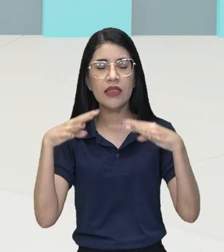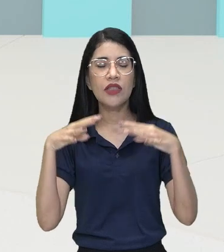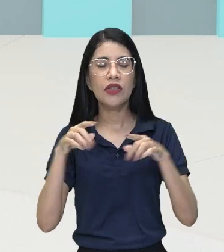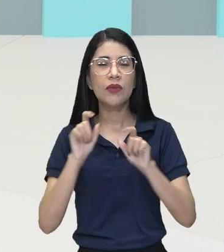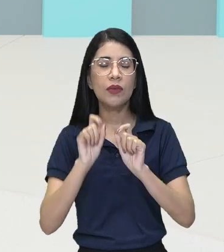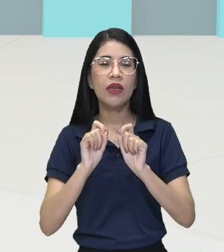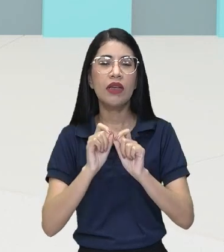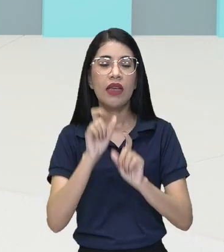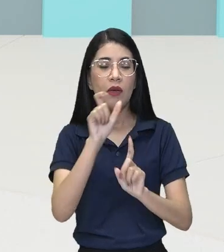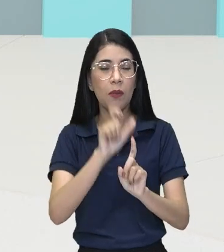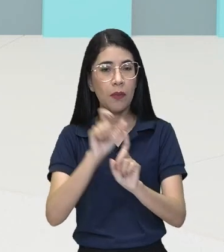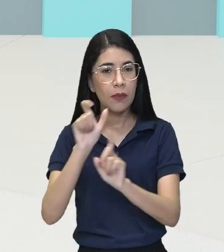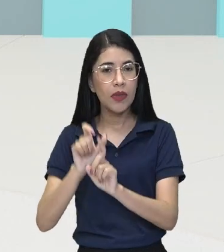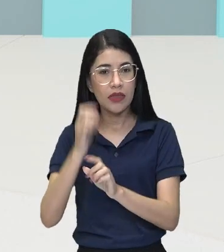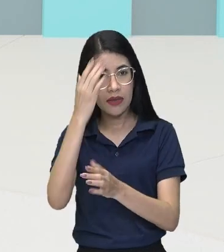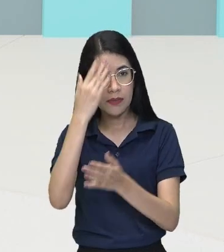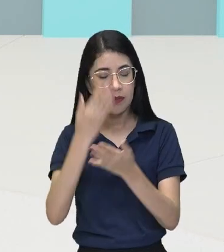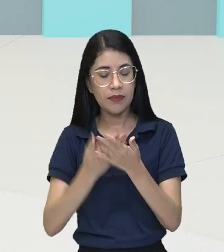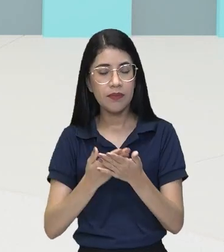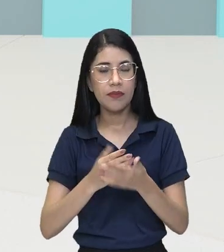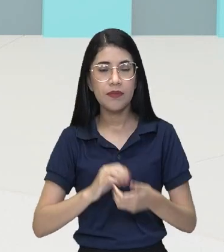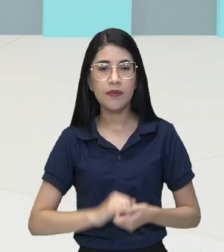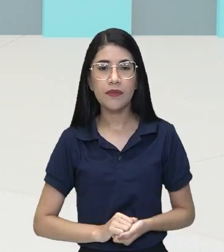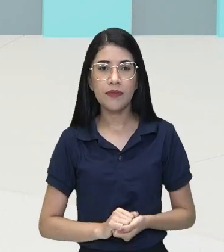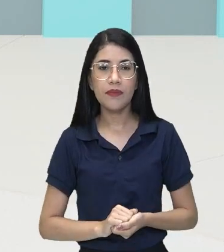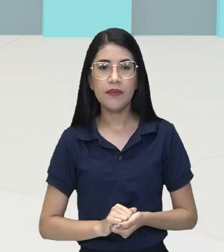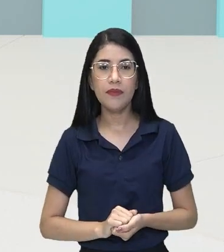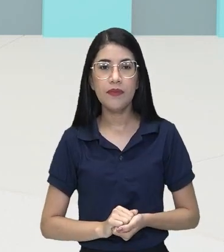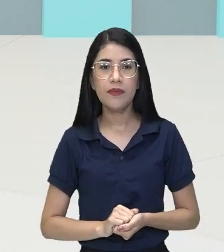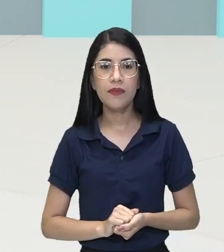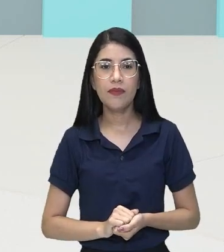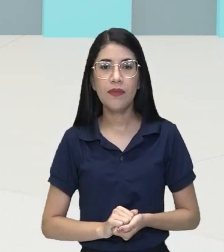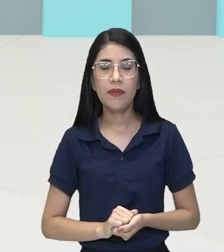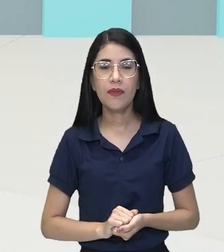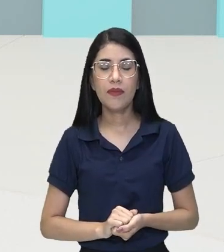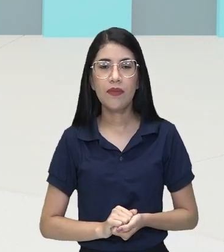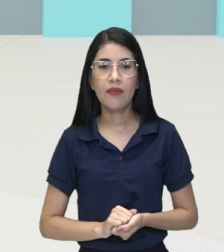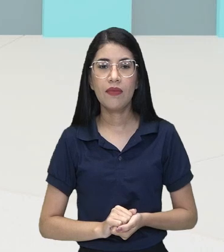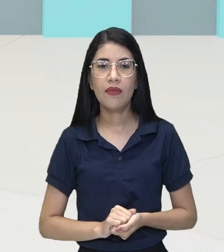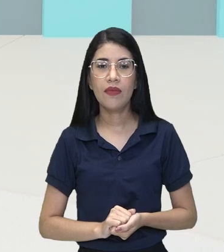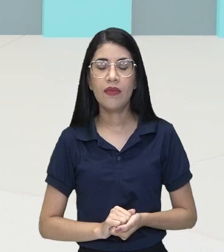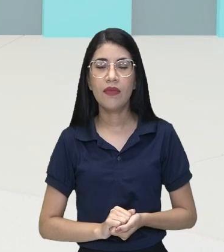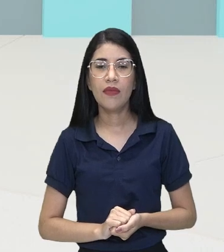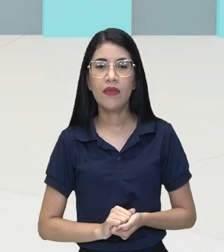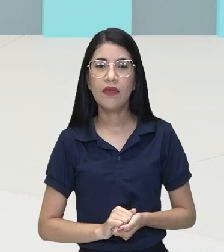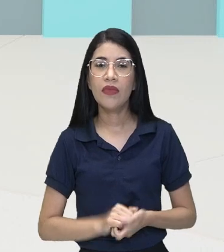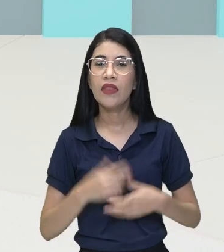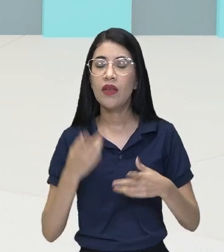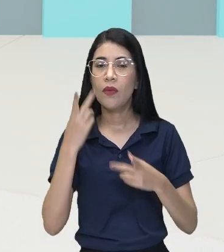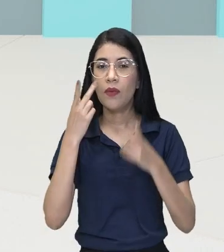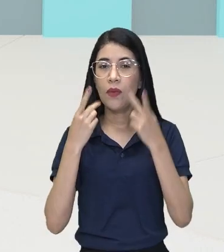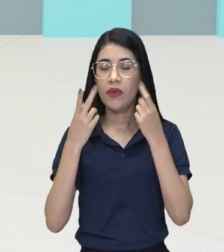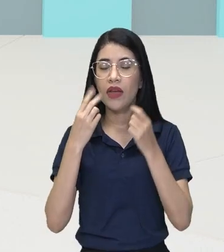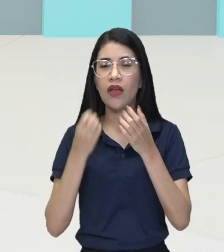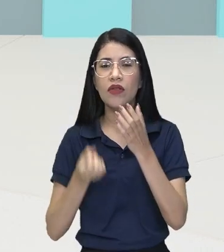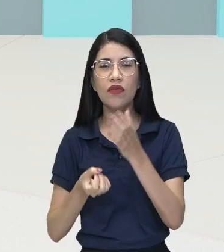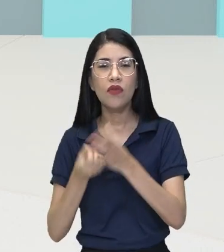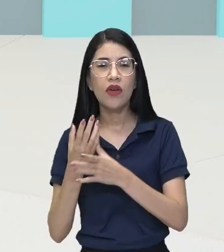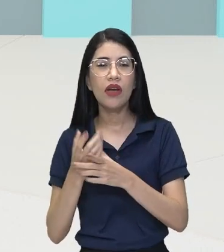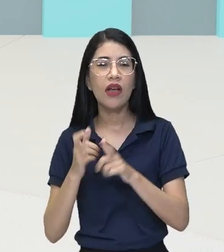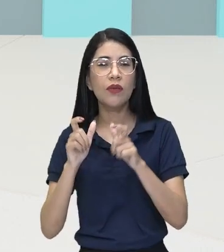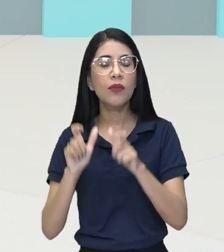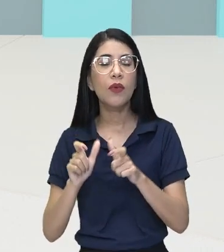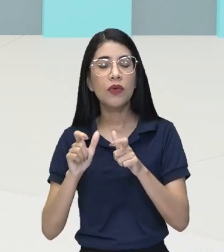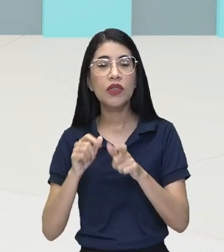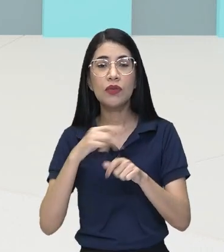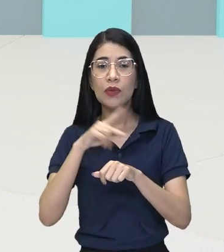personagem que está sendo encenado. E aí, o teatro ele tem a sua origem lá na